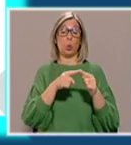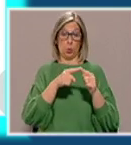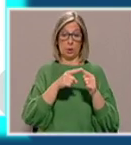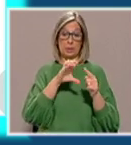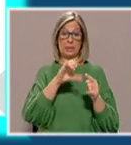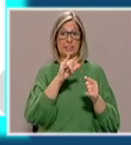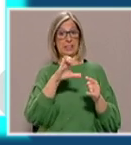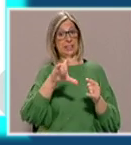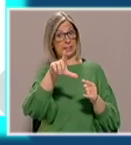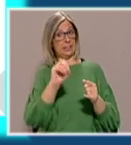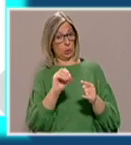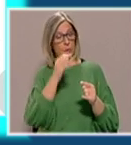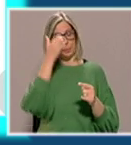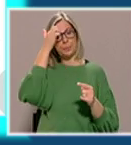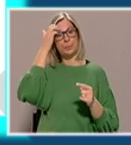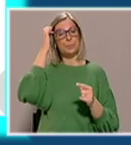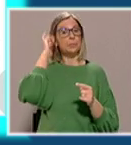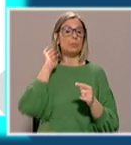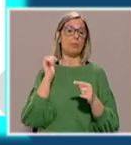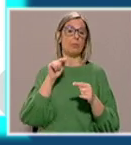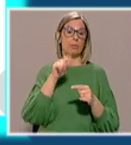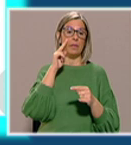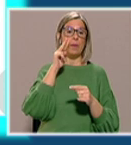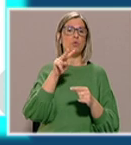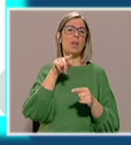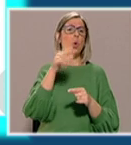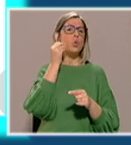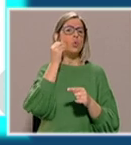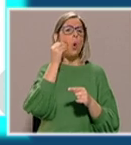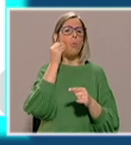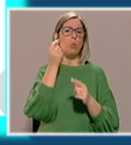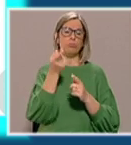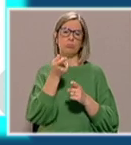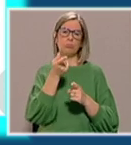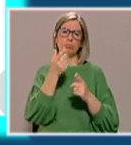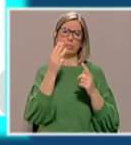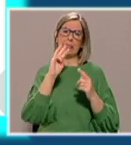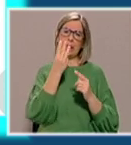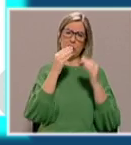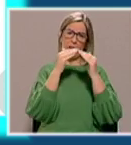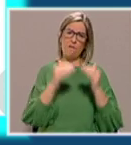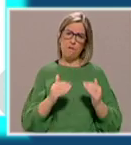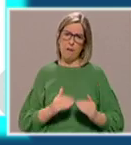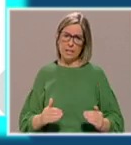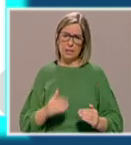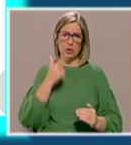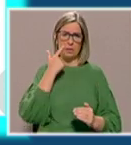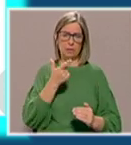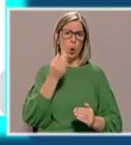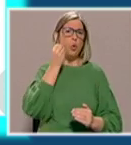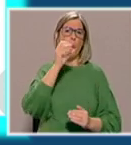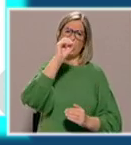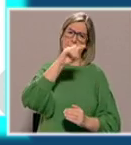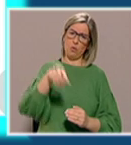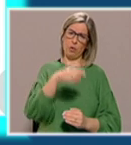mas antes de falarmos das 3 fases, vamos ver aqui o esquema dessas 3 fases e dos tais 0,8 segundos. Vocês veem